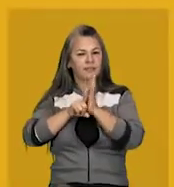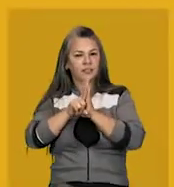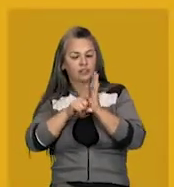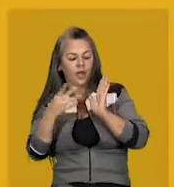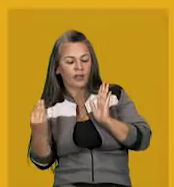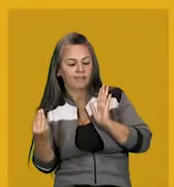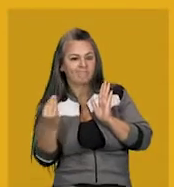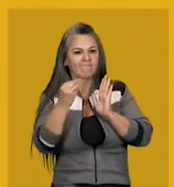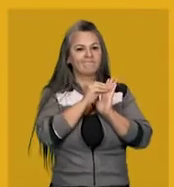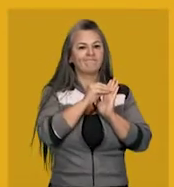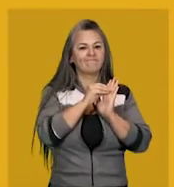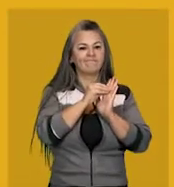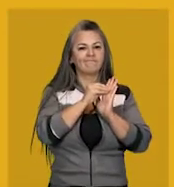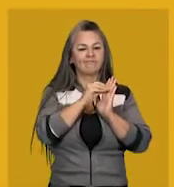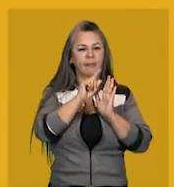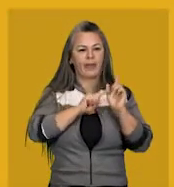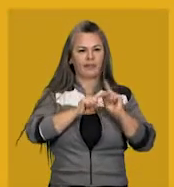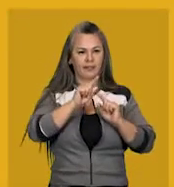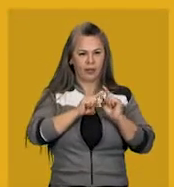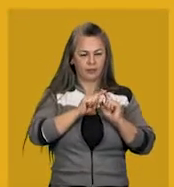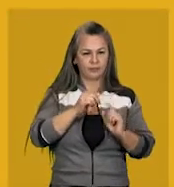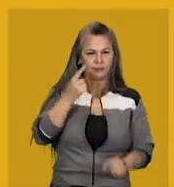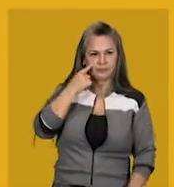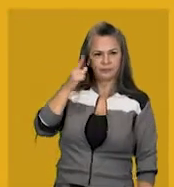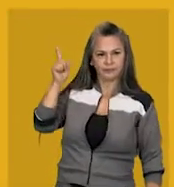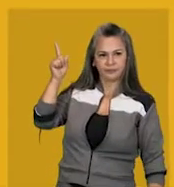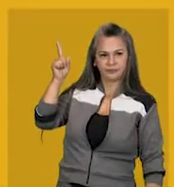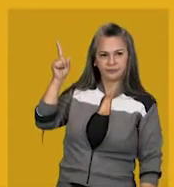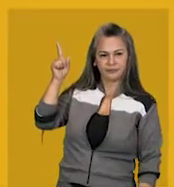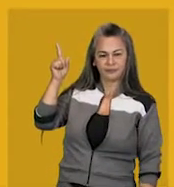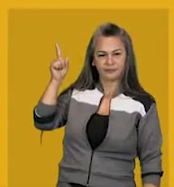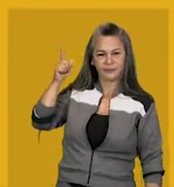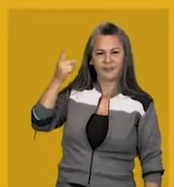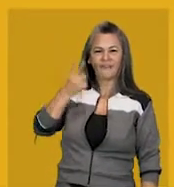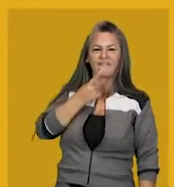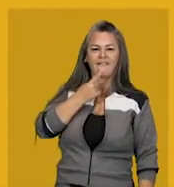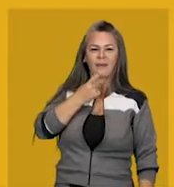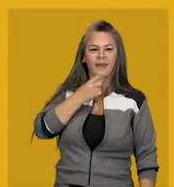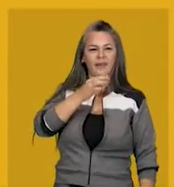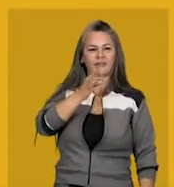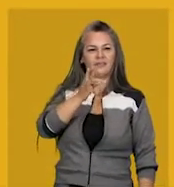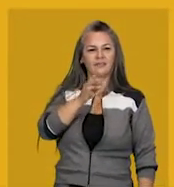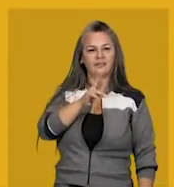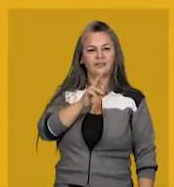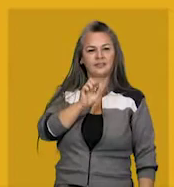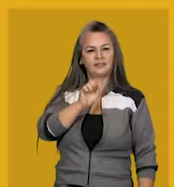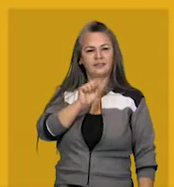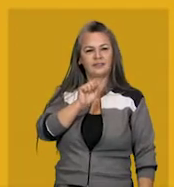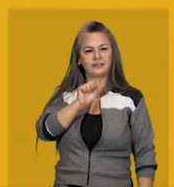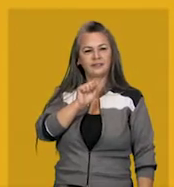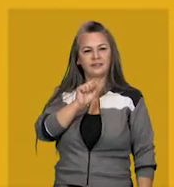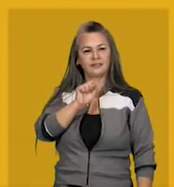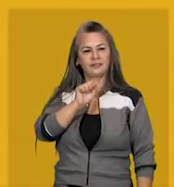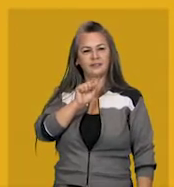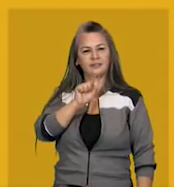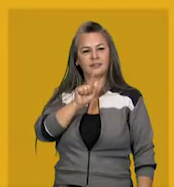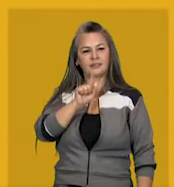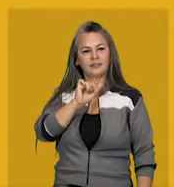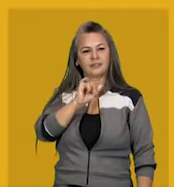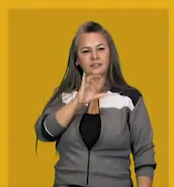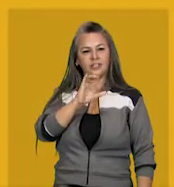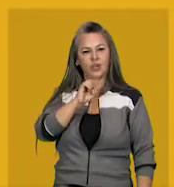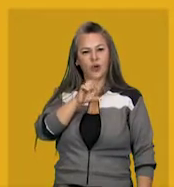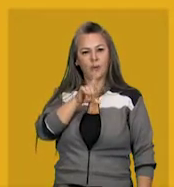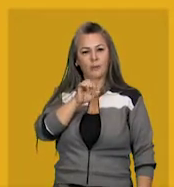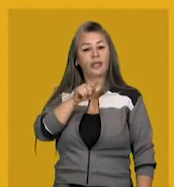tragicomédia é a união do trágico com o cômico. Então nós temos aqui a união de elementos trágicos no texto. Então você vai